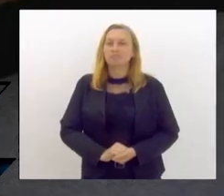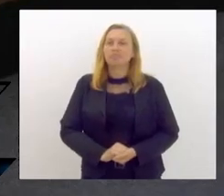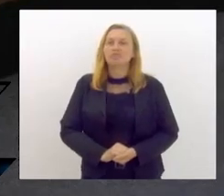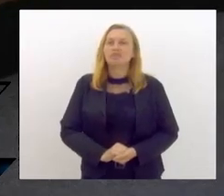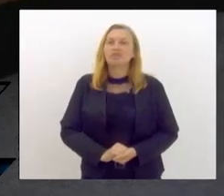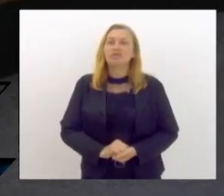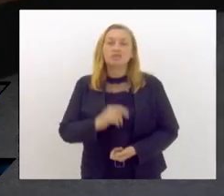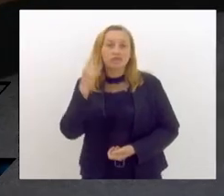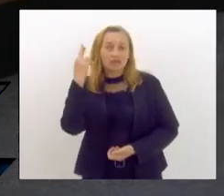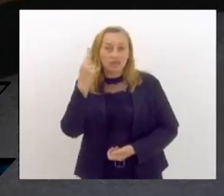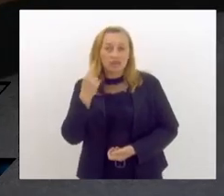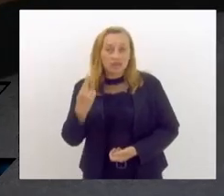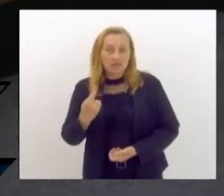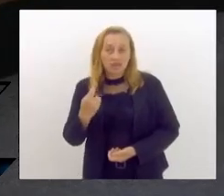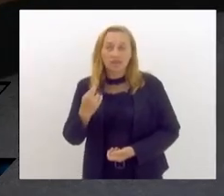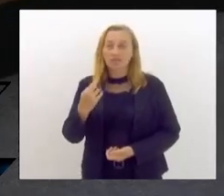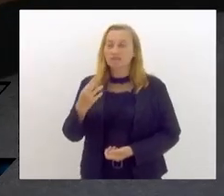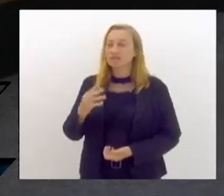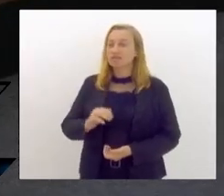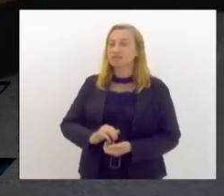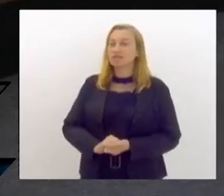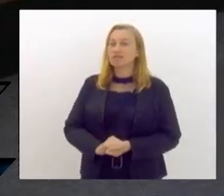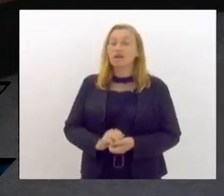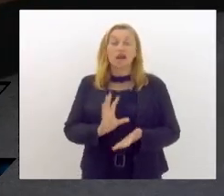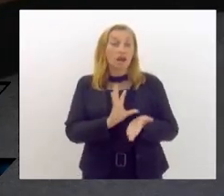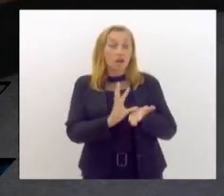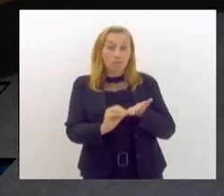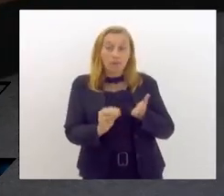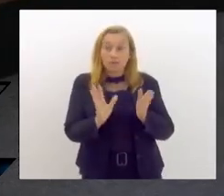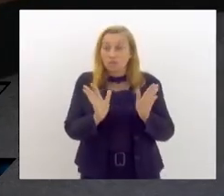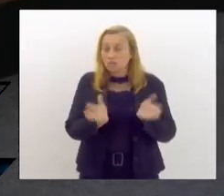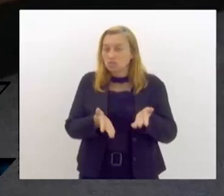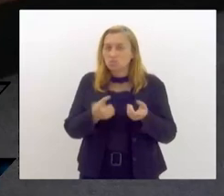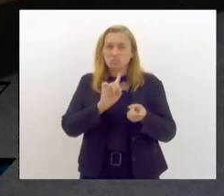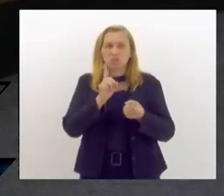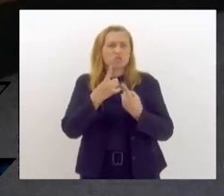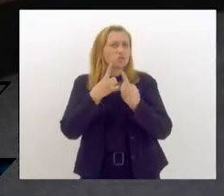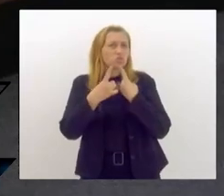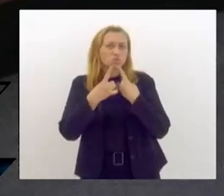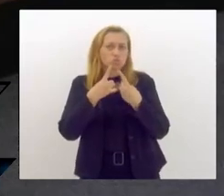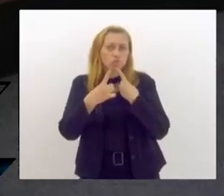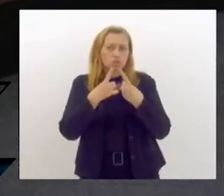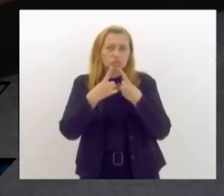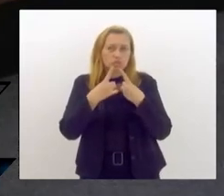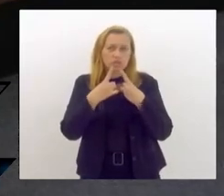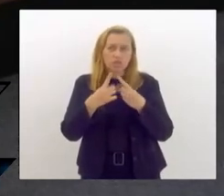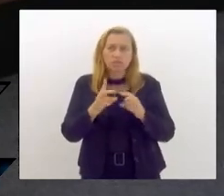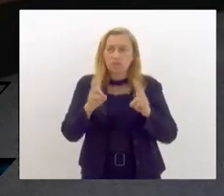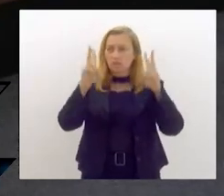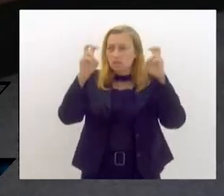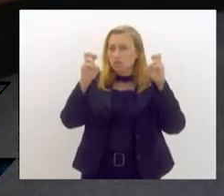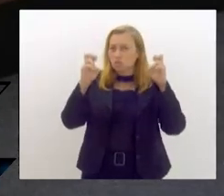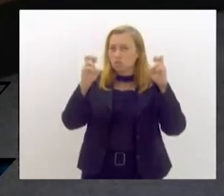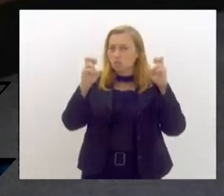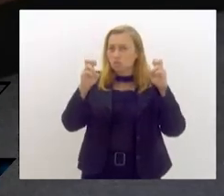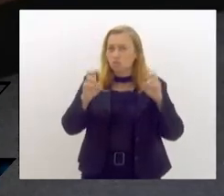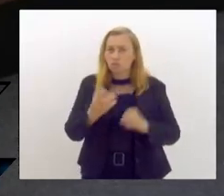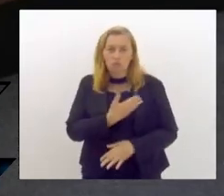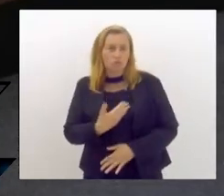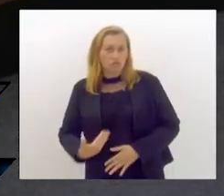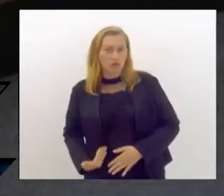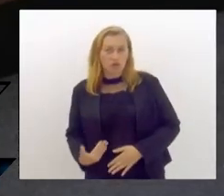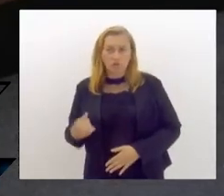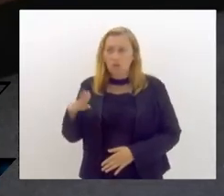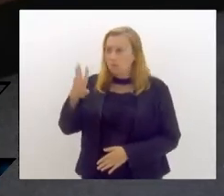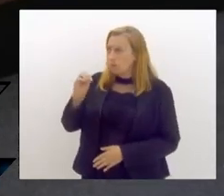a deputada Renata, que me antecedeu. Na verdade, a pauta aqui não é uma pauta de discussão, é de matéria de governo, bloco de governo, enfim.